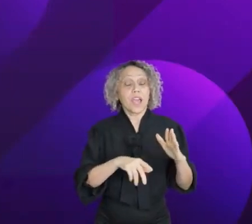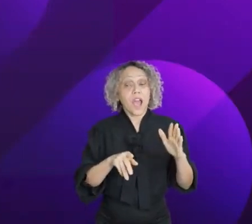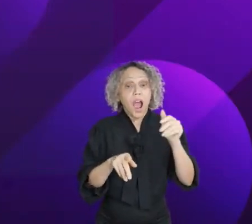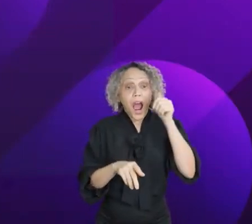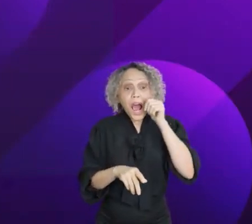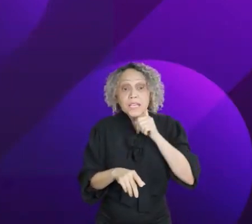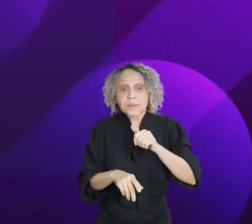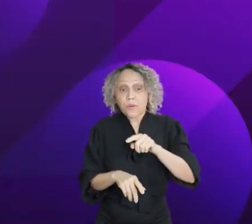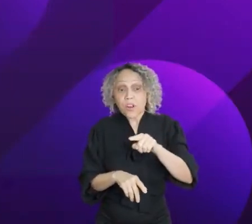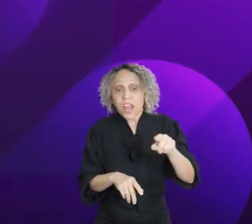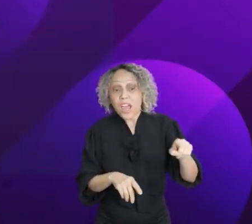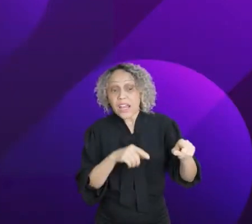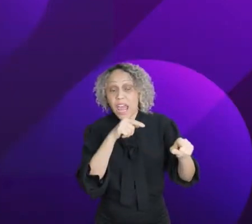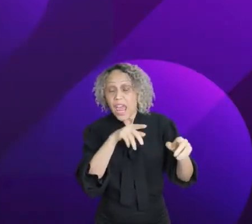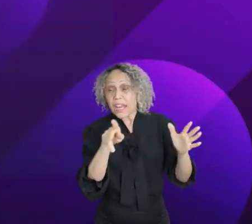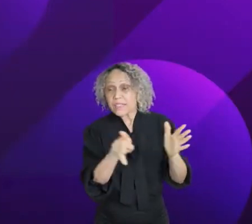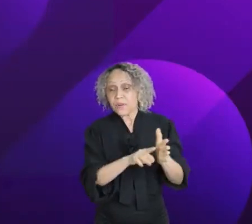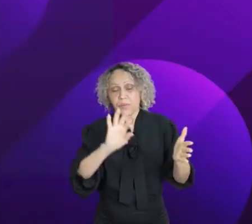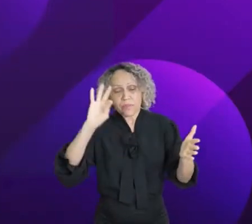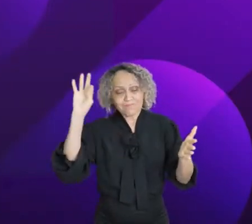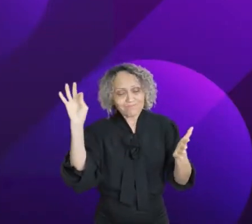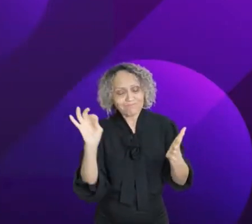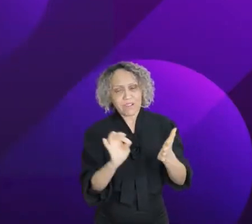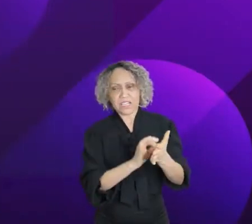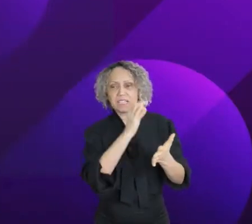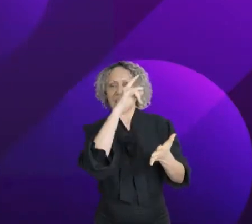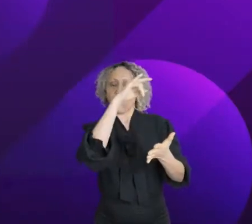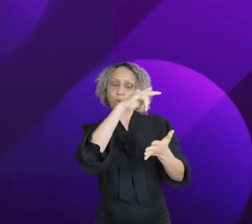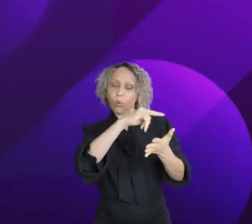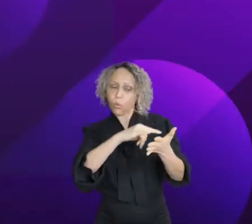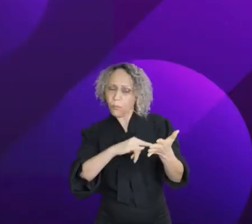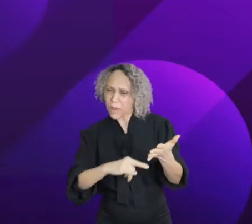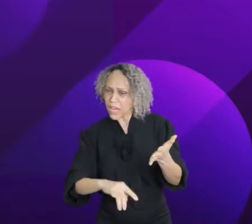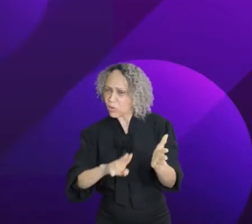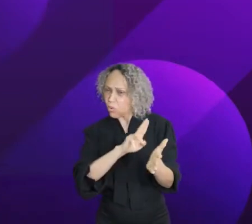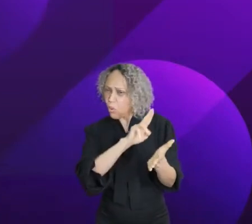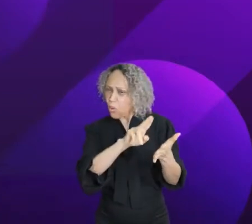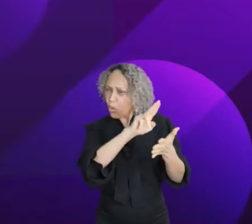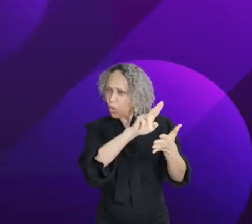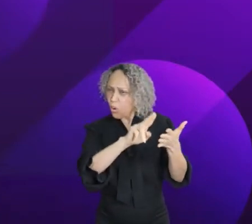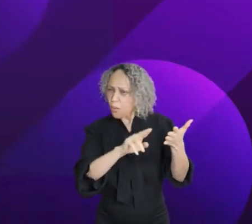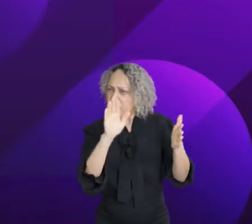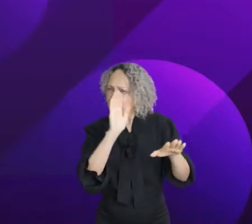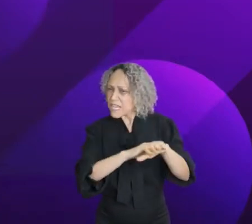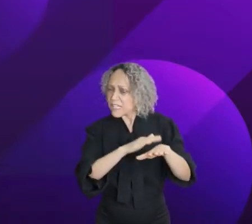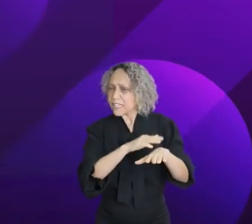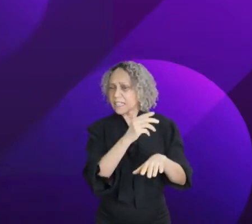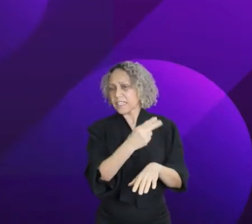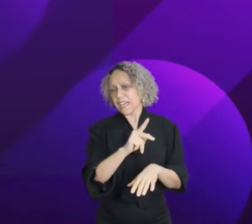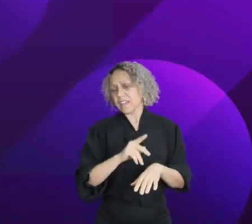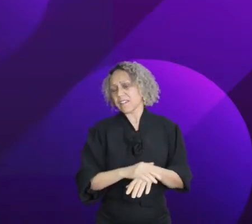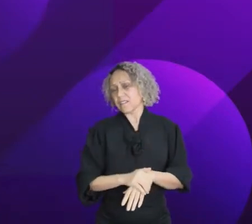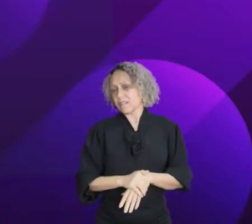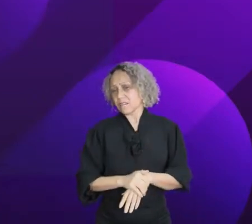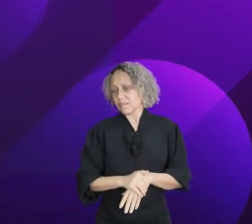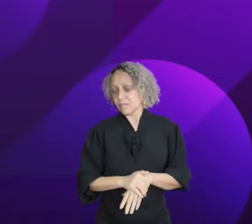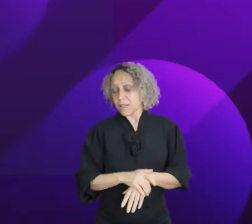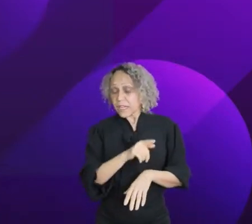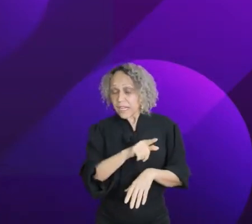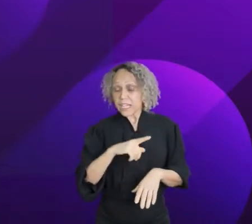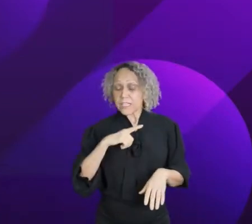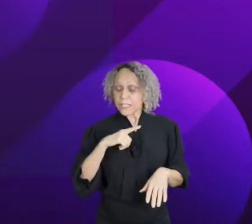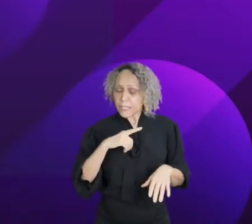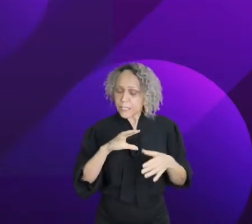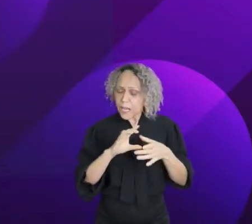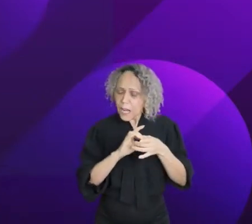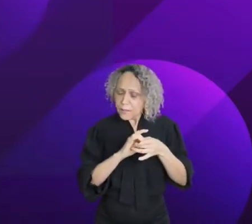Isso traz uma lógica de emancipação, de liberdade, de autoridade para essas mulheres e para os seus filhos, né?